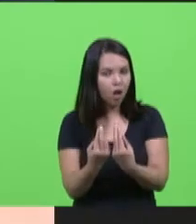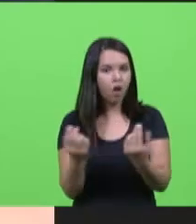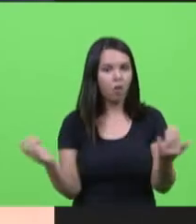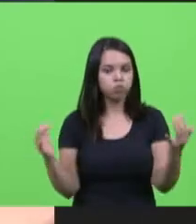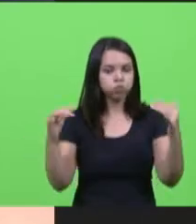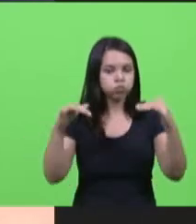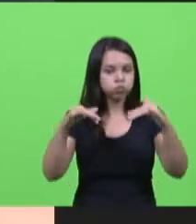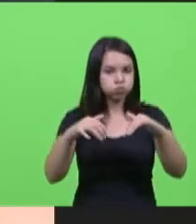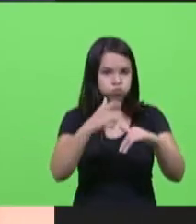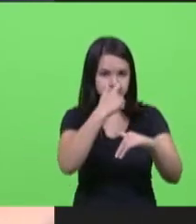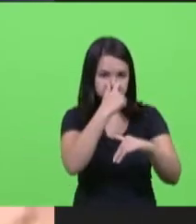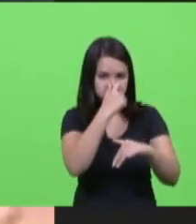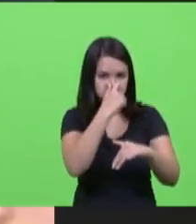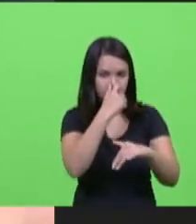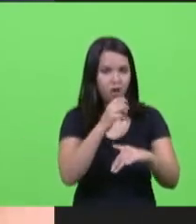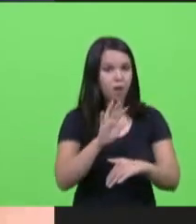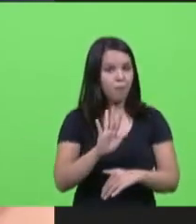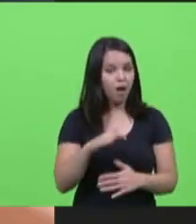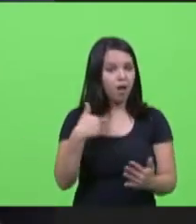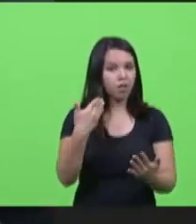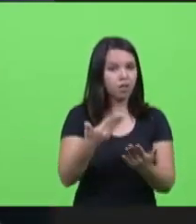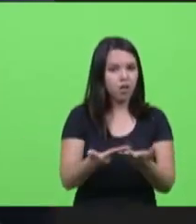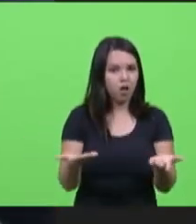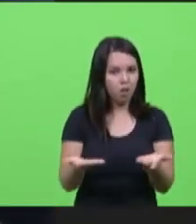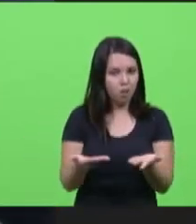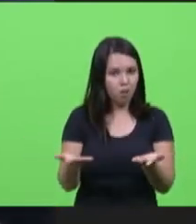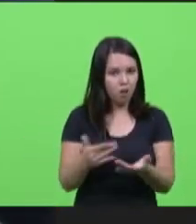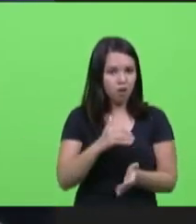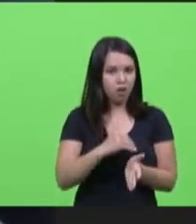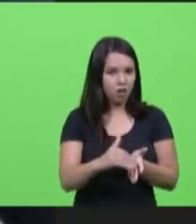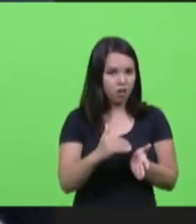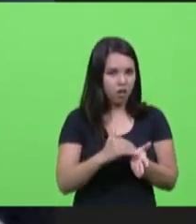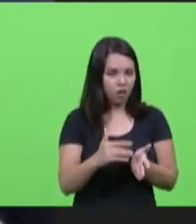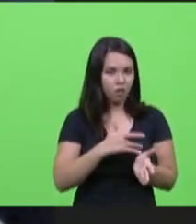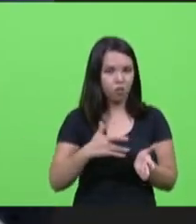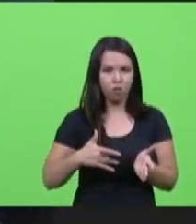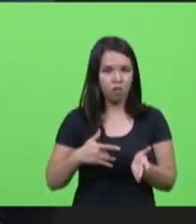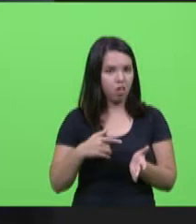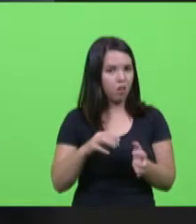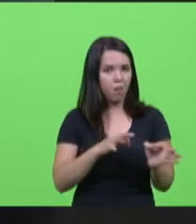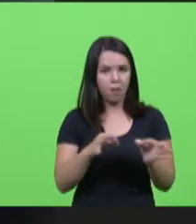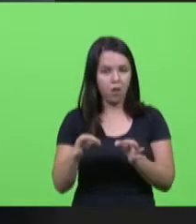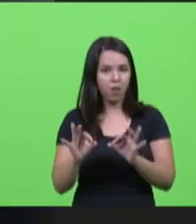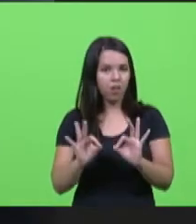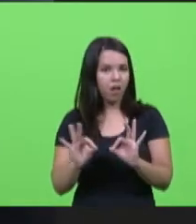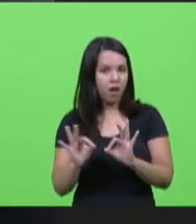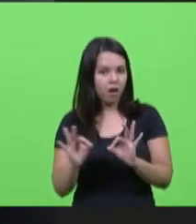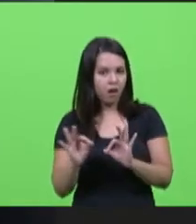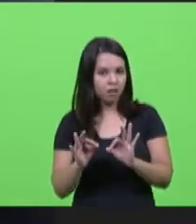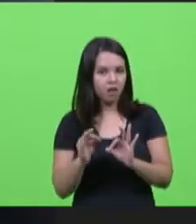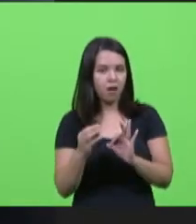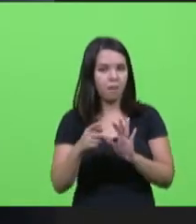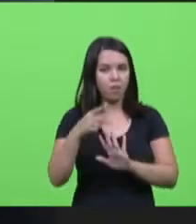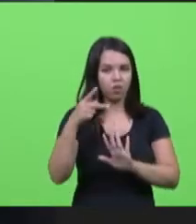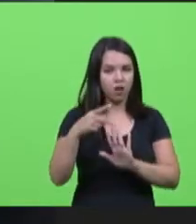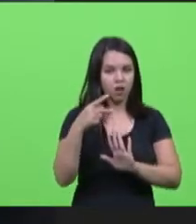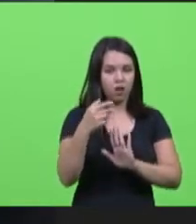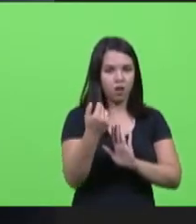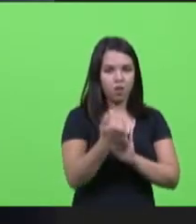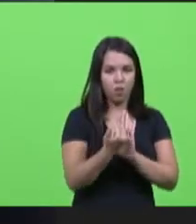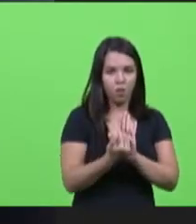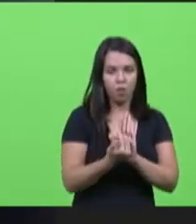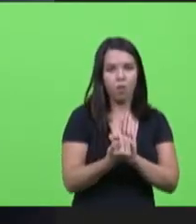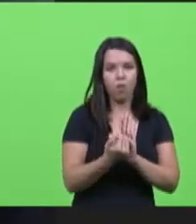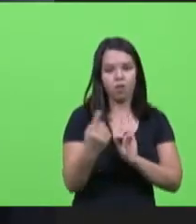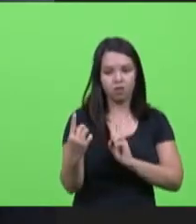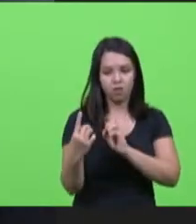a Secretaria de Saúde não fez sequer uma portaria de uma linha para dizer que pode fazer o atendimento individual com